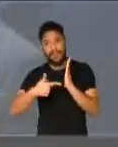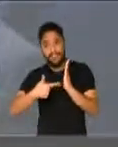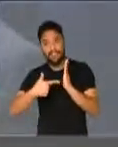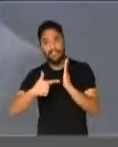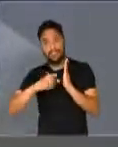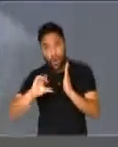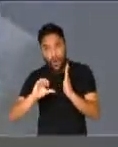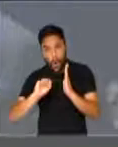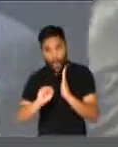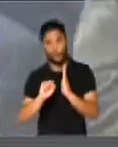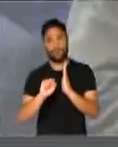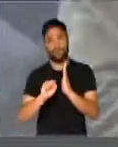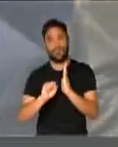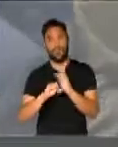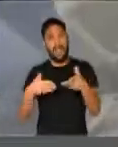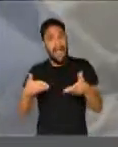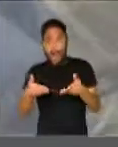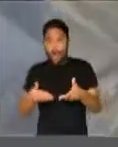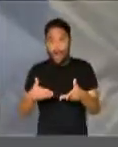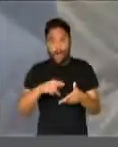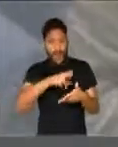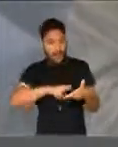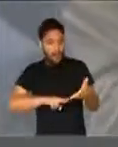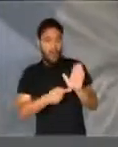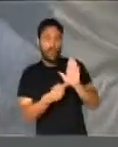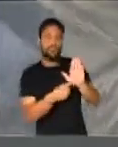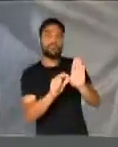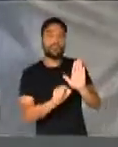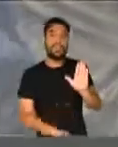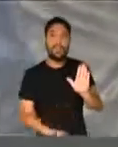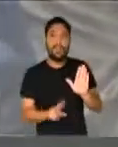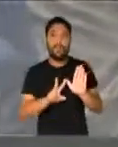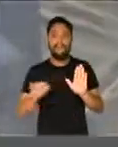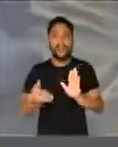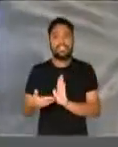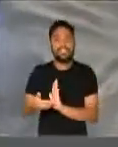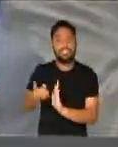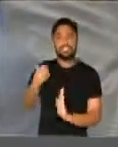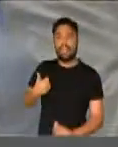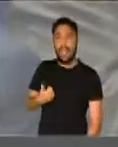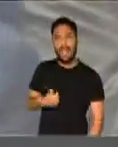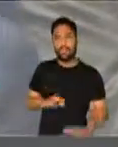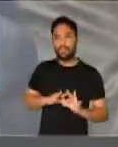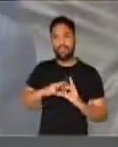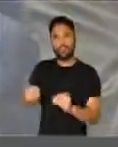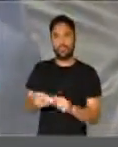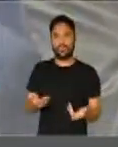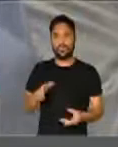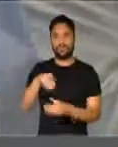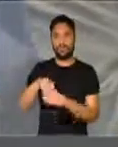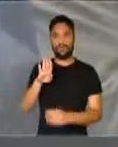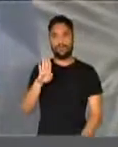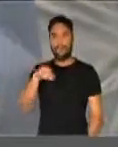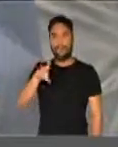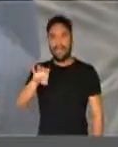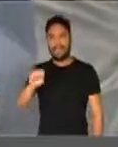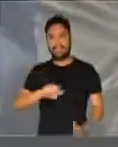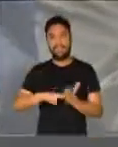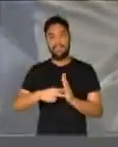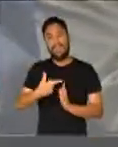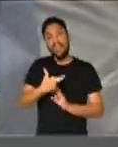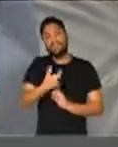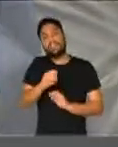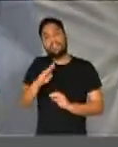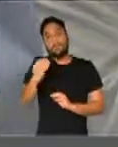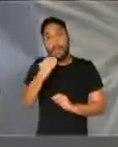28%, e agora nós tivemos a posição no relatório de simplesmente retirar esse valor do BNDES. Seria 20 bilhões